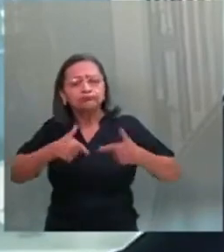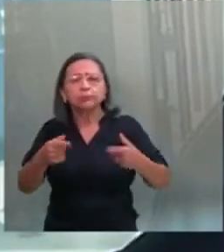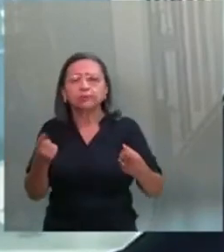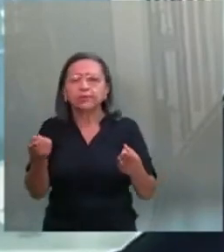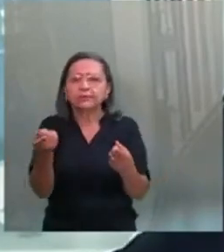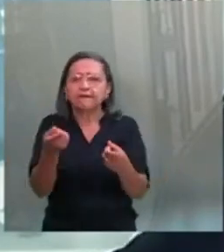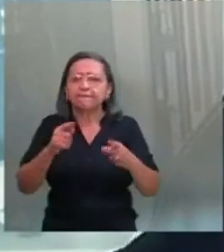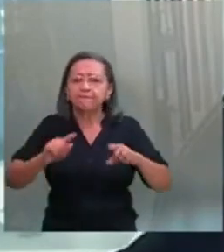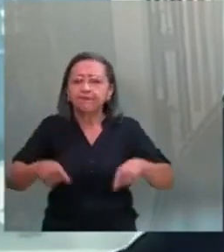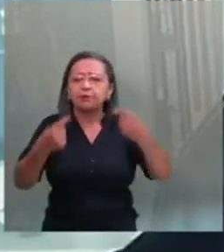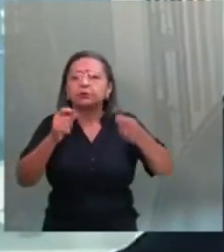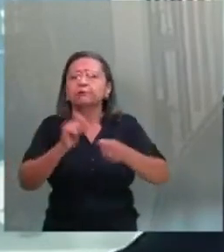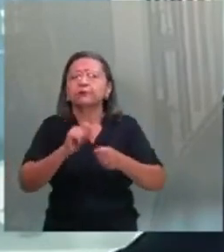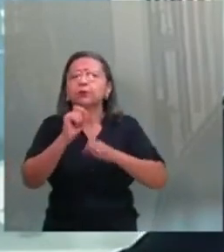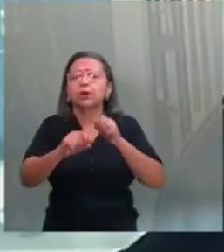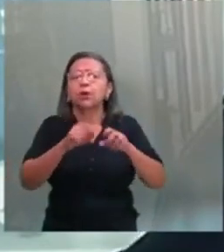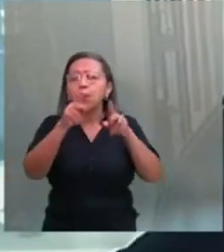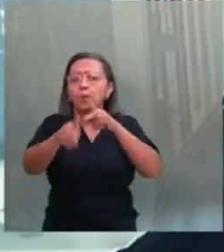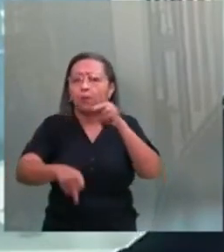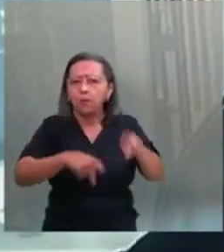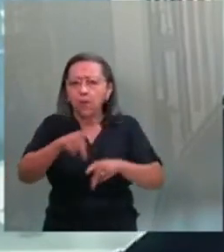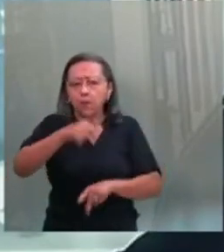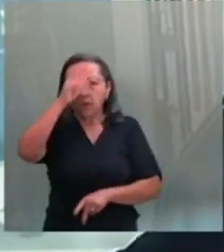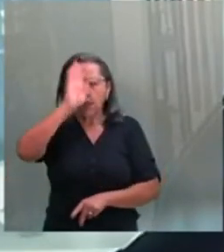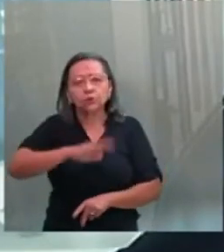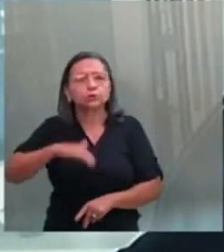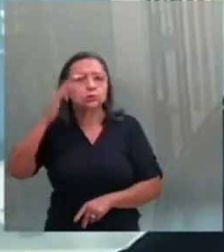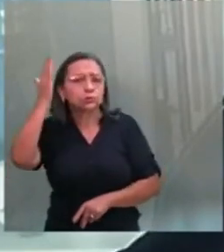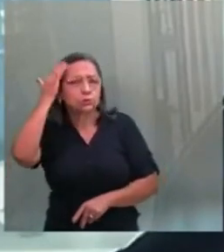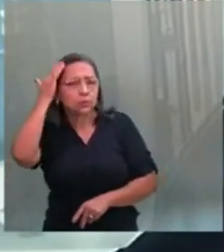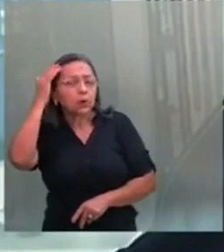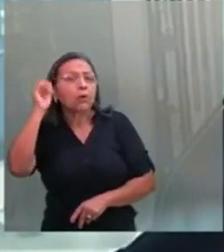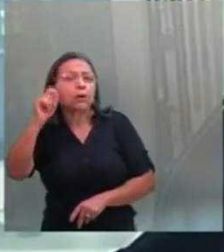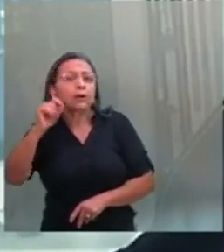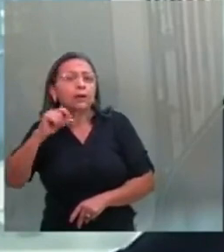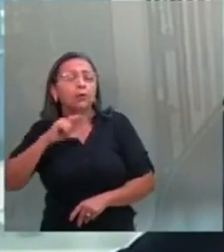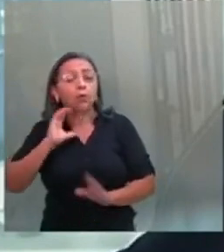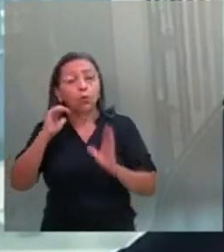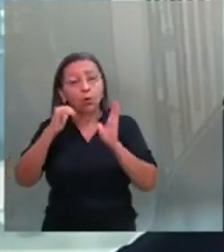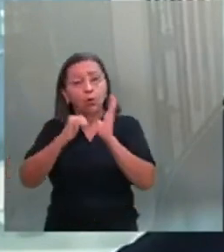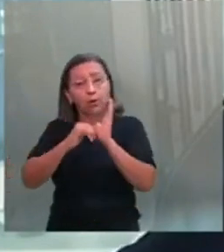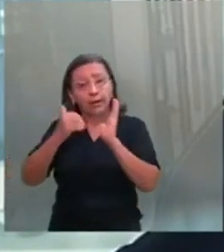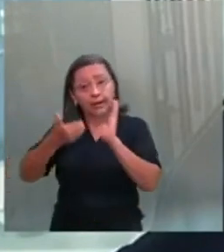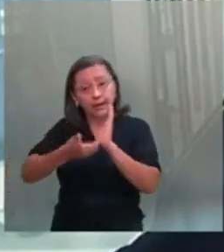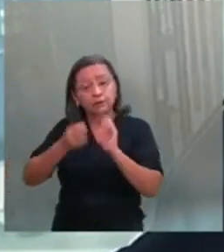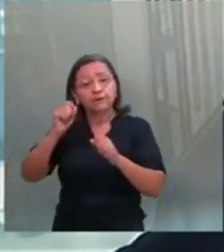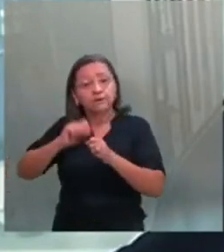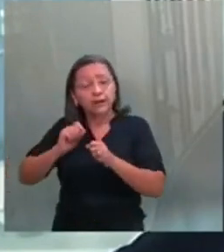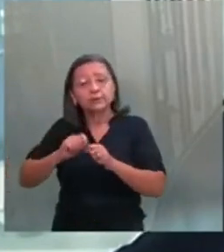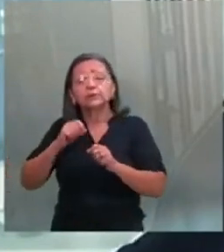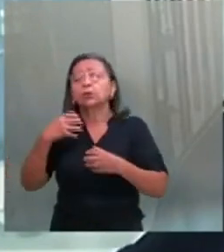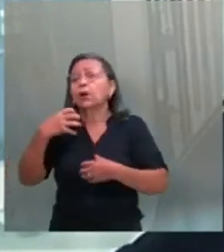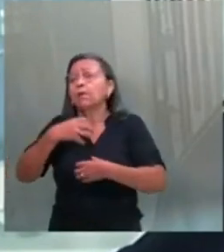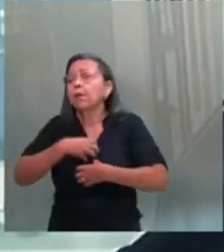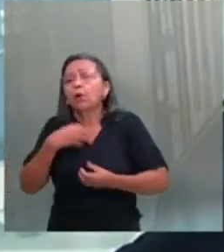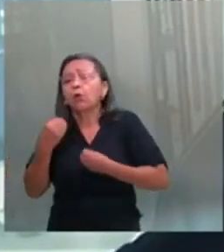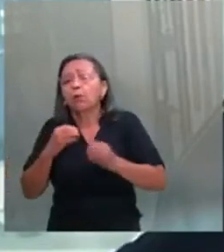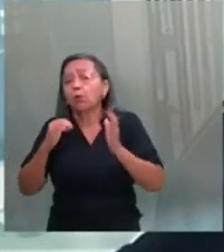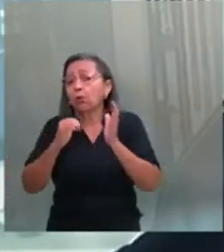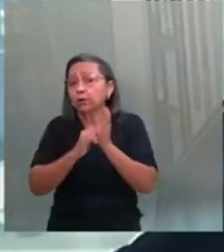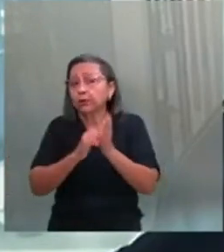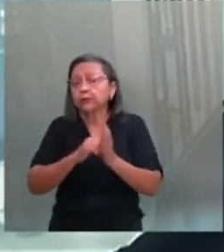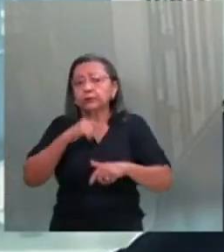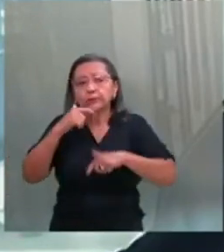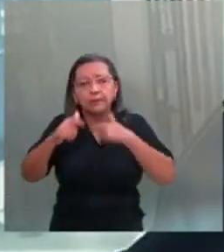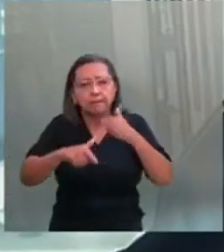de fazer com que o povo brasileiro soubesse o que é que o Congresso faz, a maneira como o Congresso atua